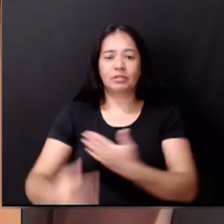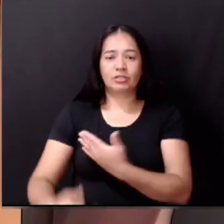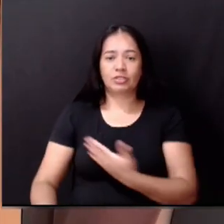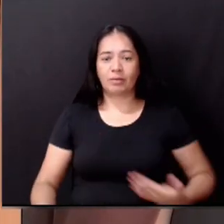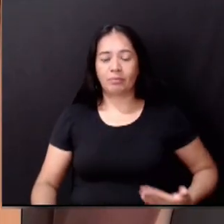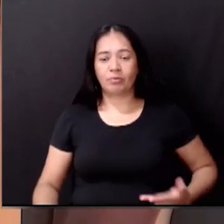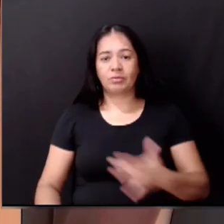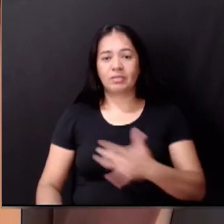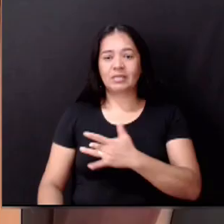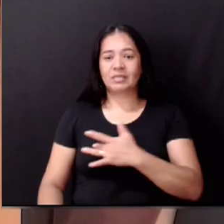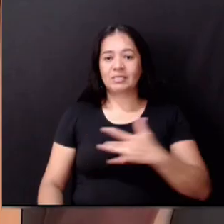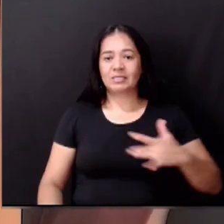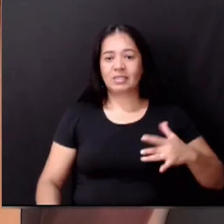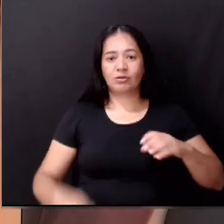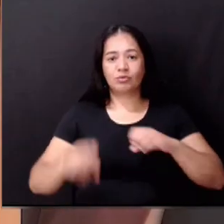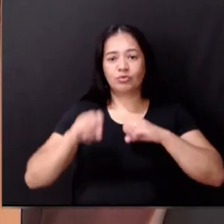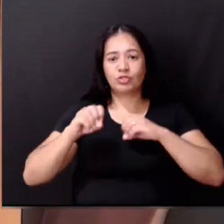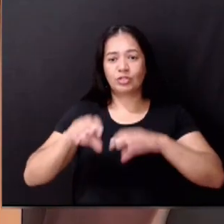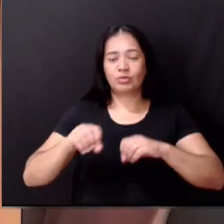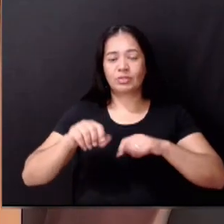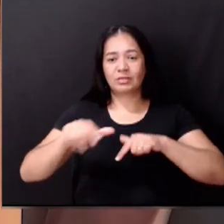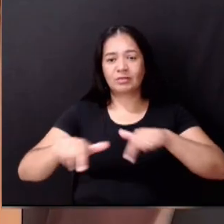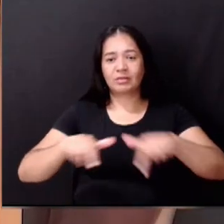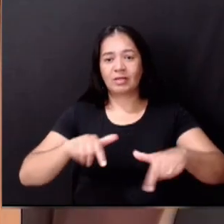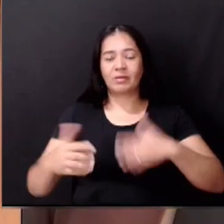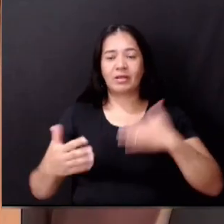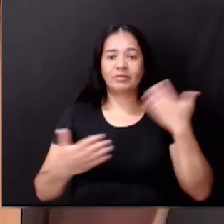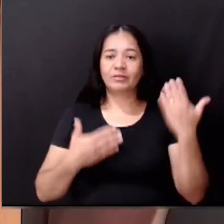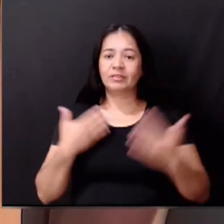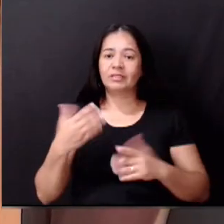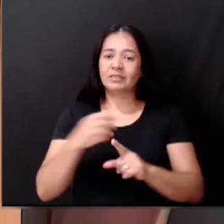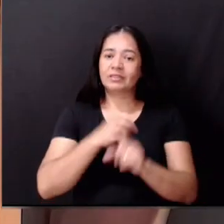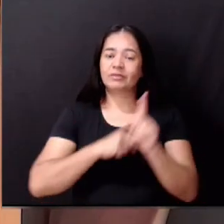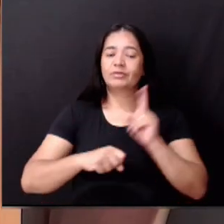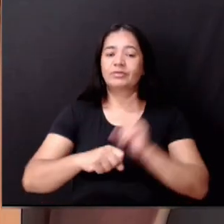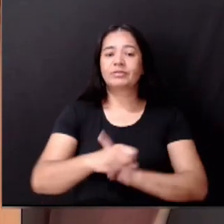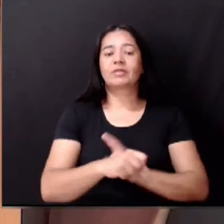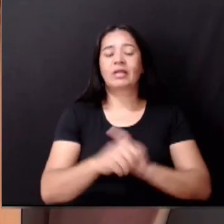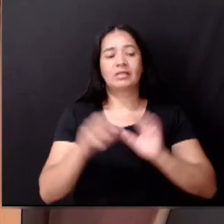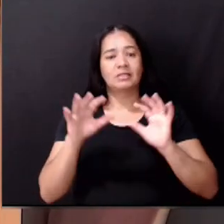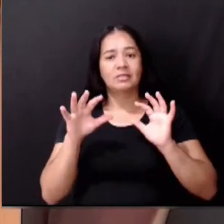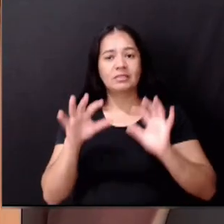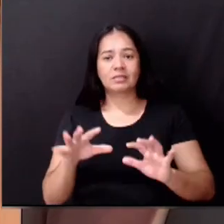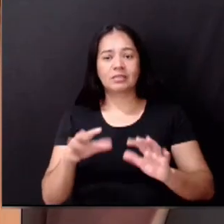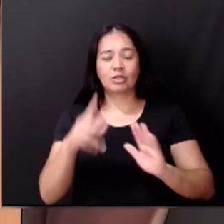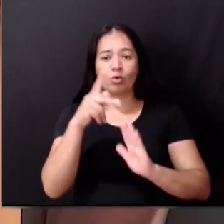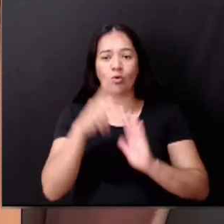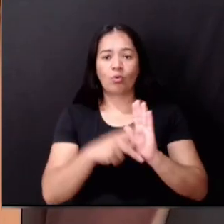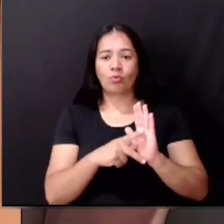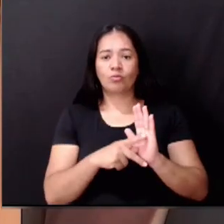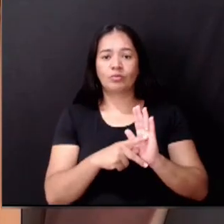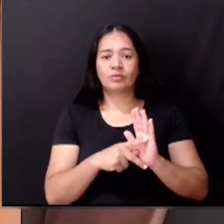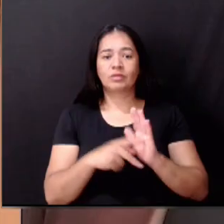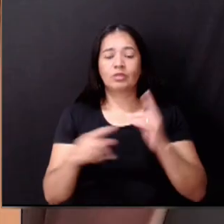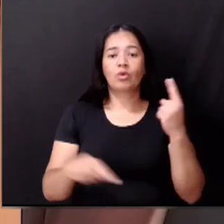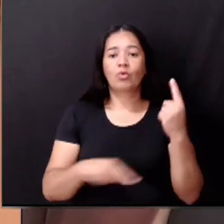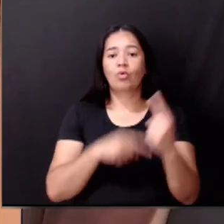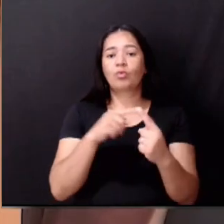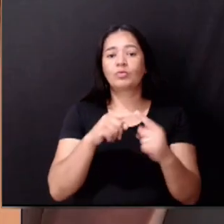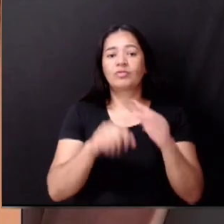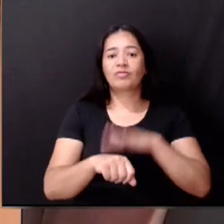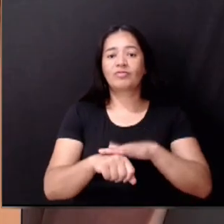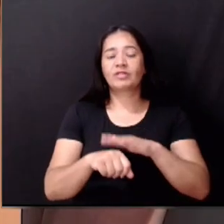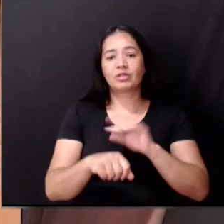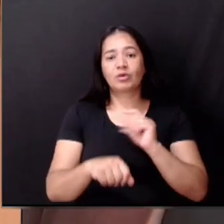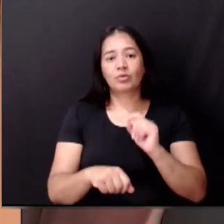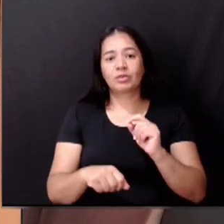trabalho e lazer desse segmento social. Assim, esse projeto tem como objetivo fazer o levantamento por meio de